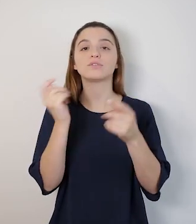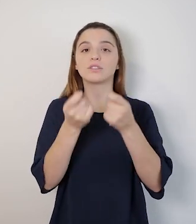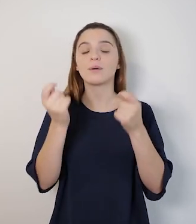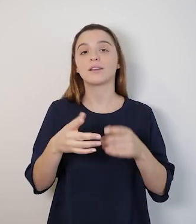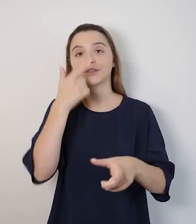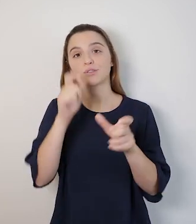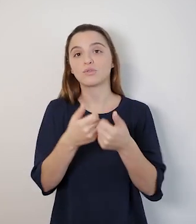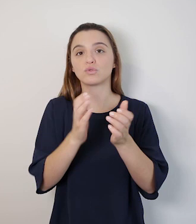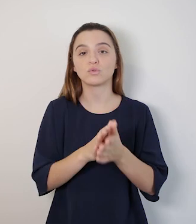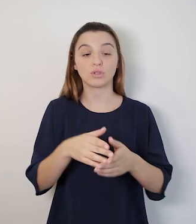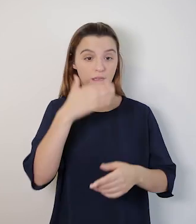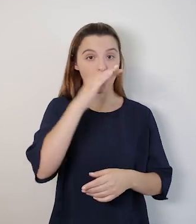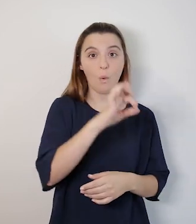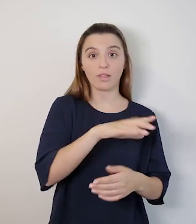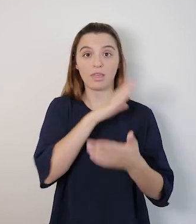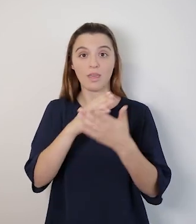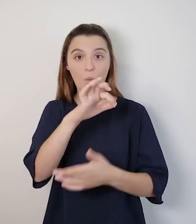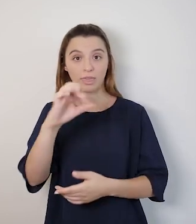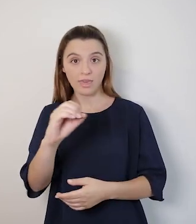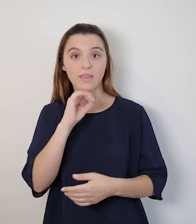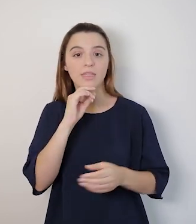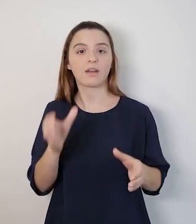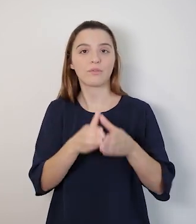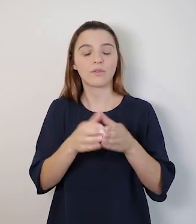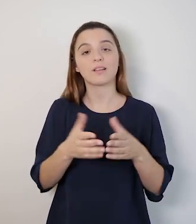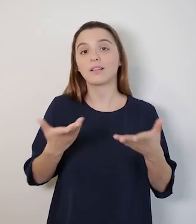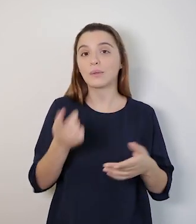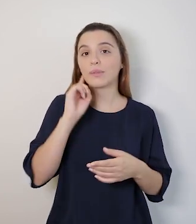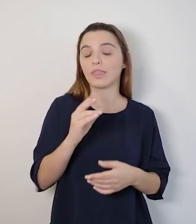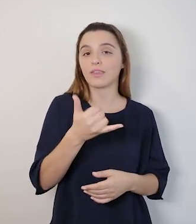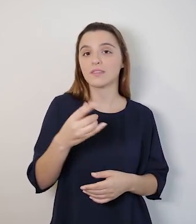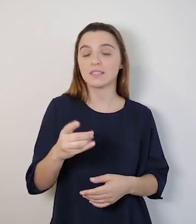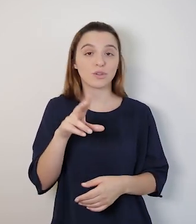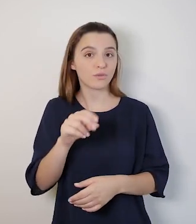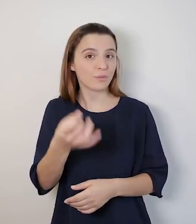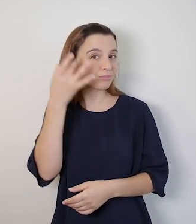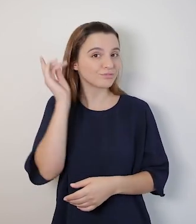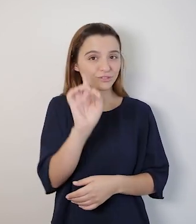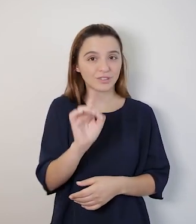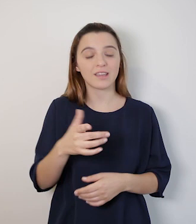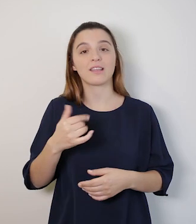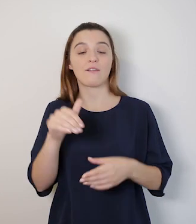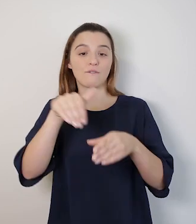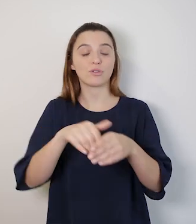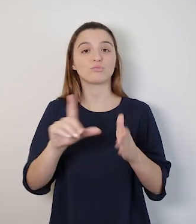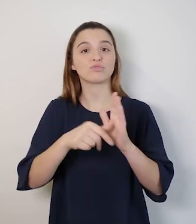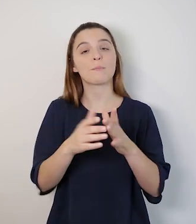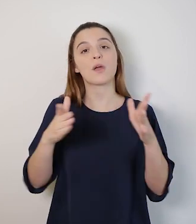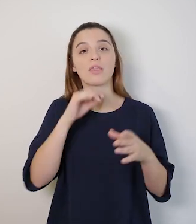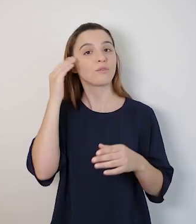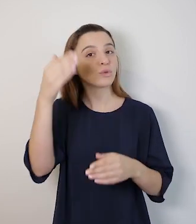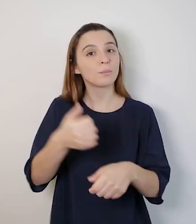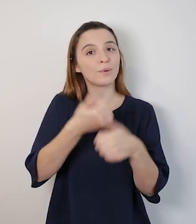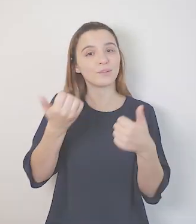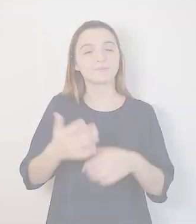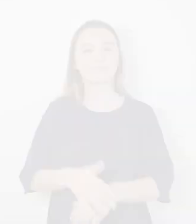cidadãos do g8 já a quinta força conviver portanto dia 26 de novembro não esqueças volta num projeto maior para um